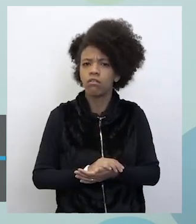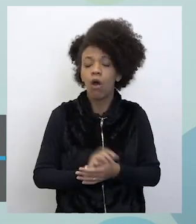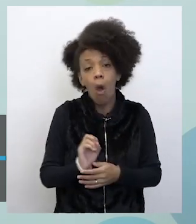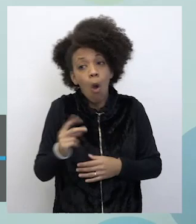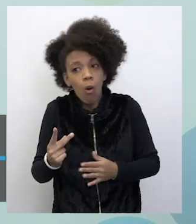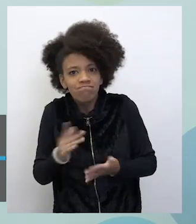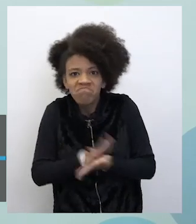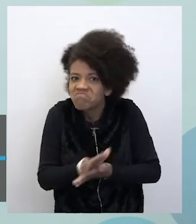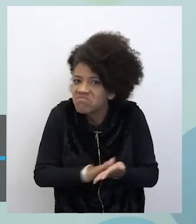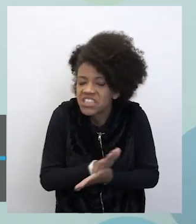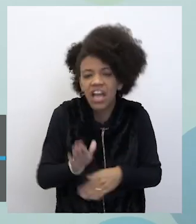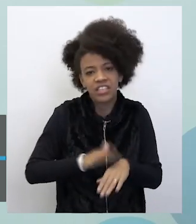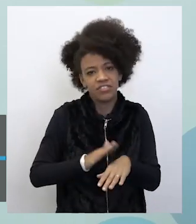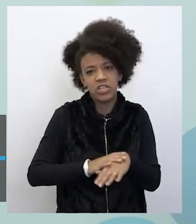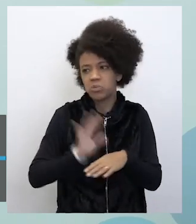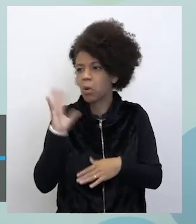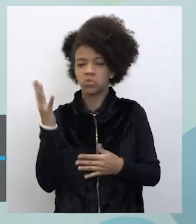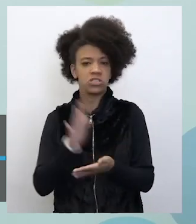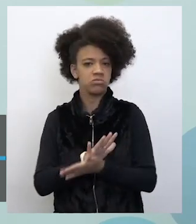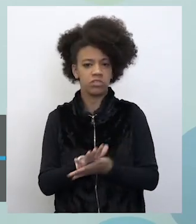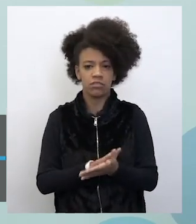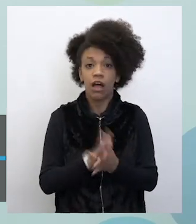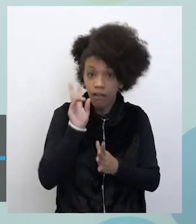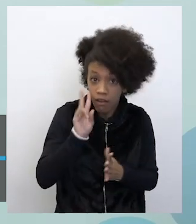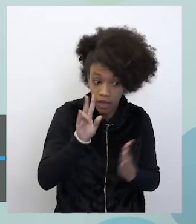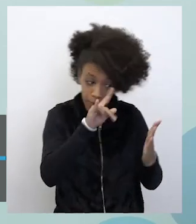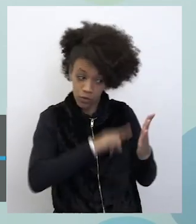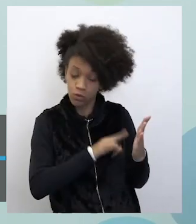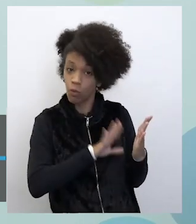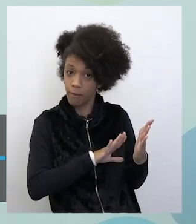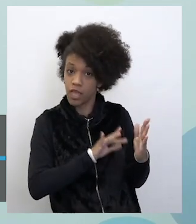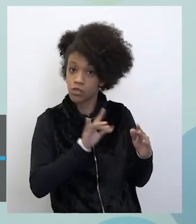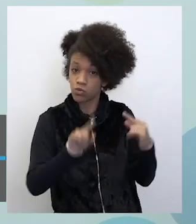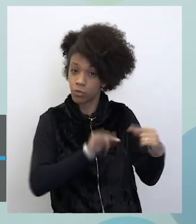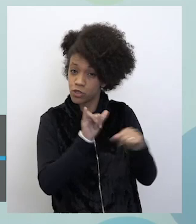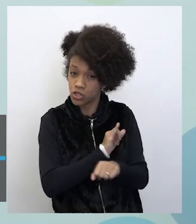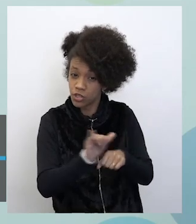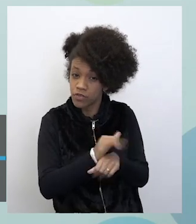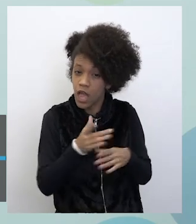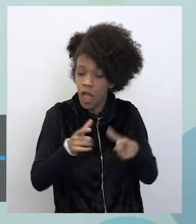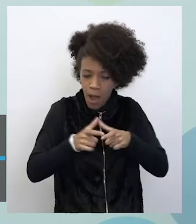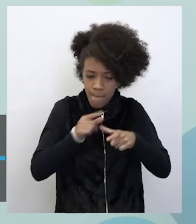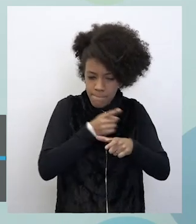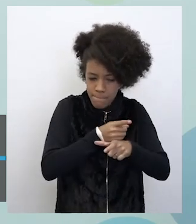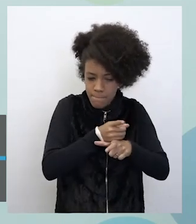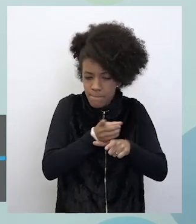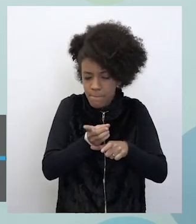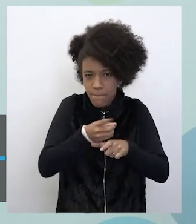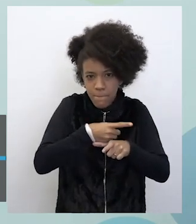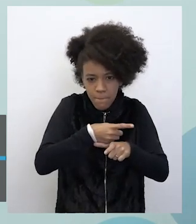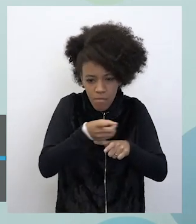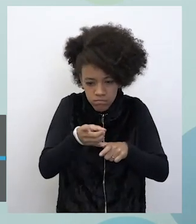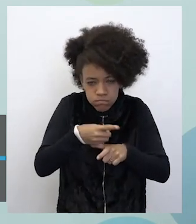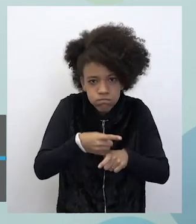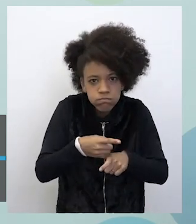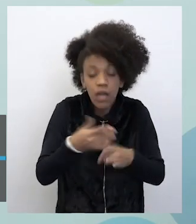sido, ou se não tem acontecido. Lembra que a rubrica é como se fosse uma bússola que nos ajuda nessa direção? Então,